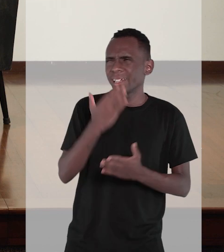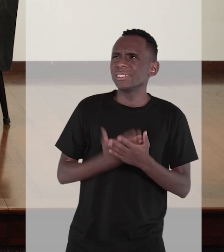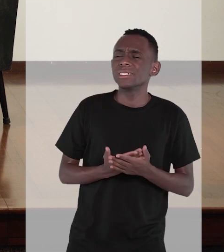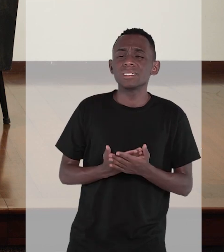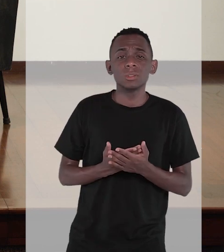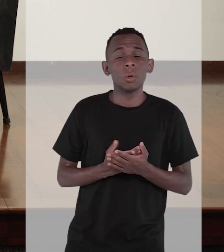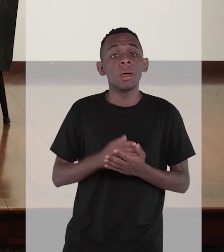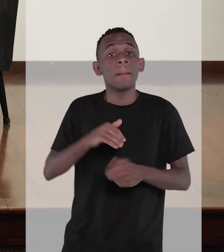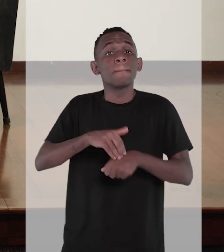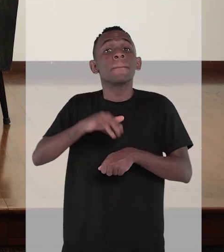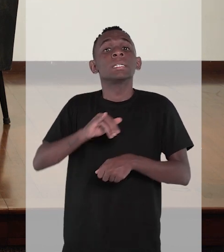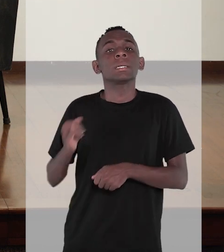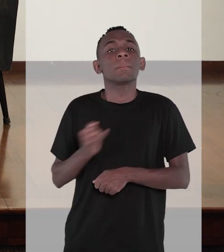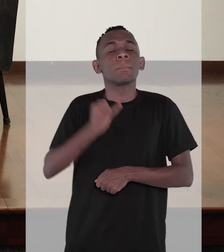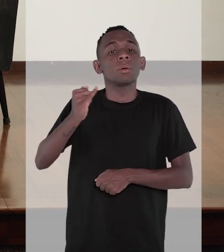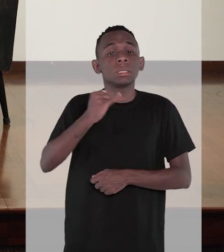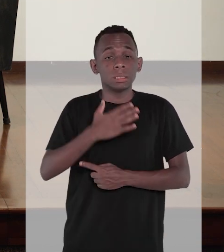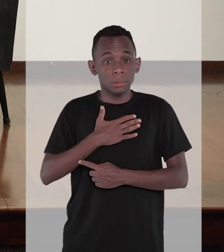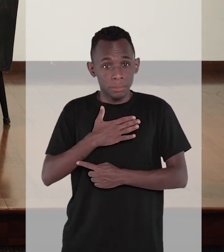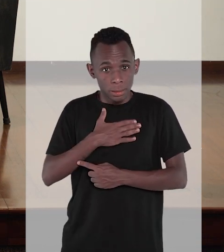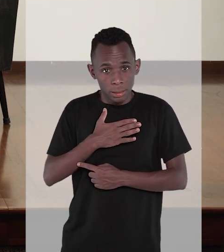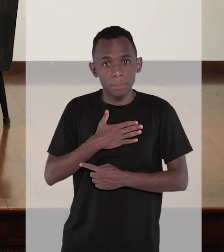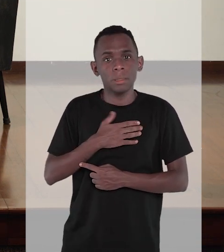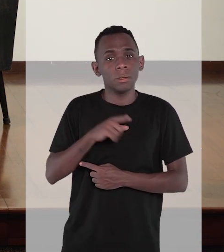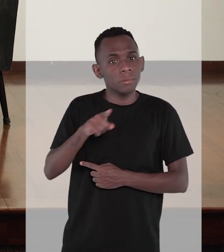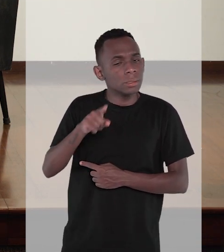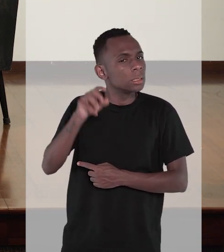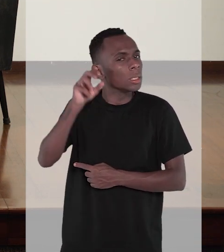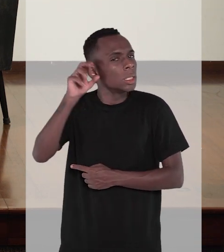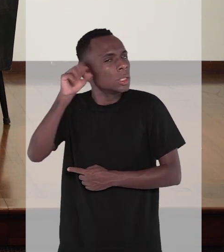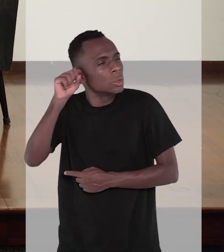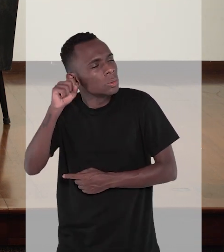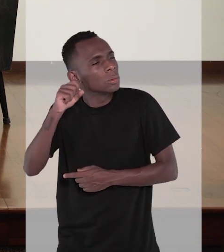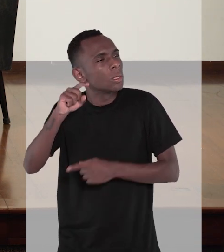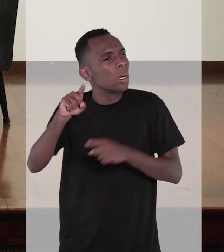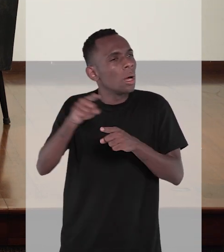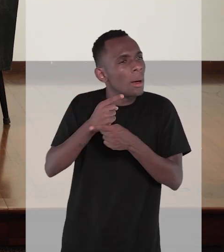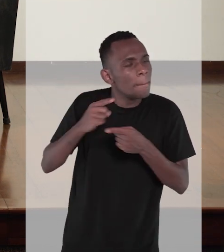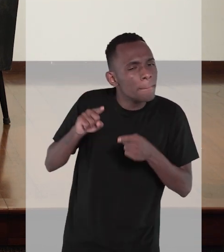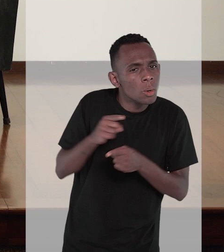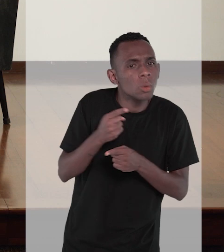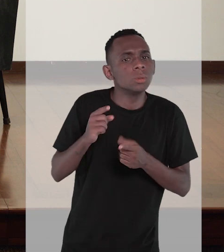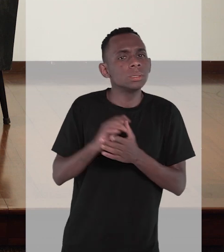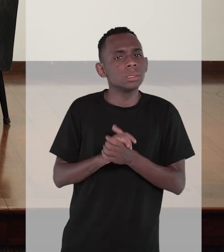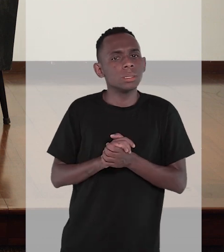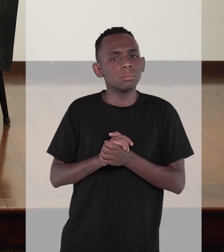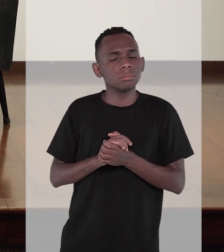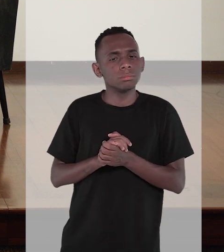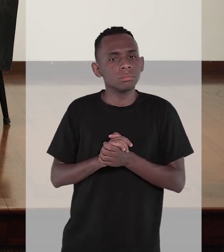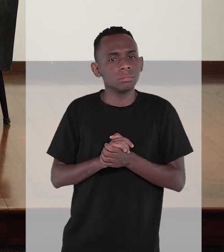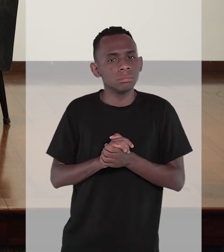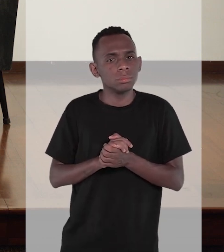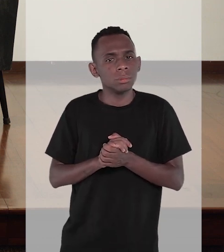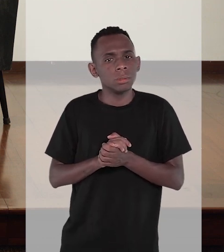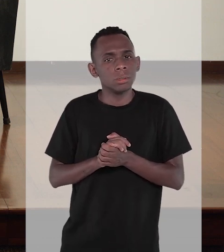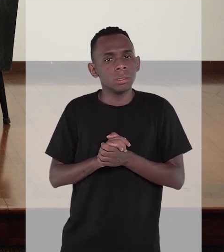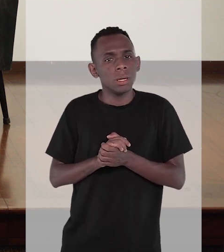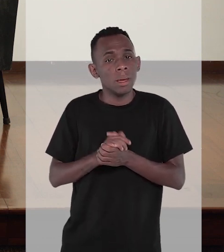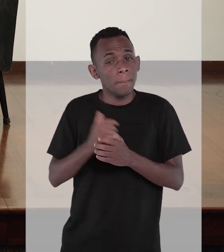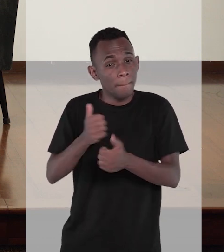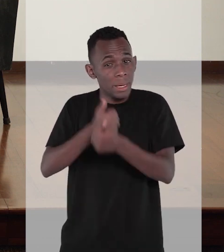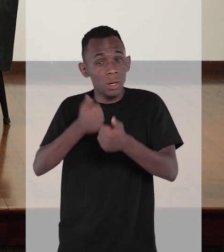sempre que é mais importante para mim que você ouça as músicas e veja o que eu ando aprontando do